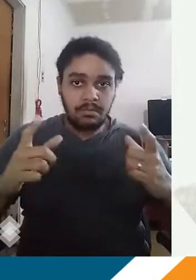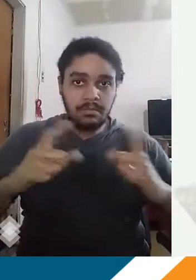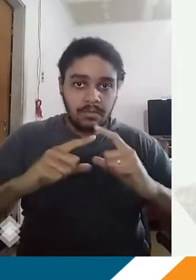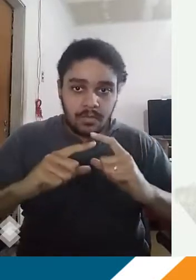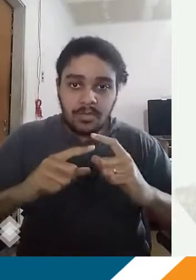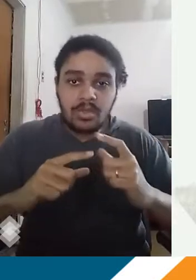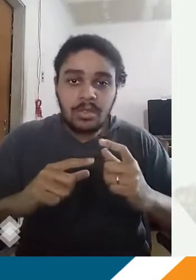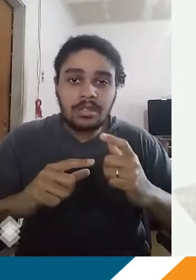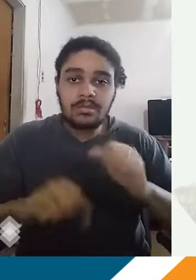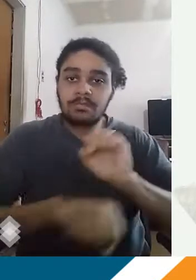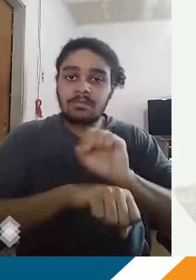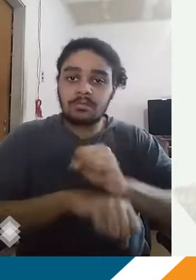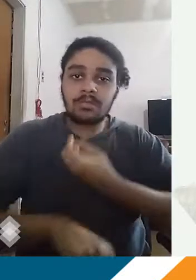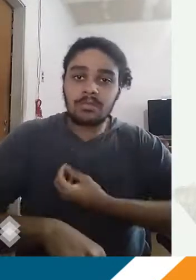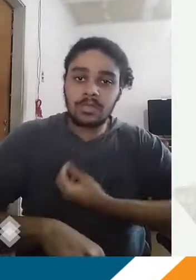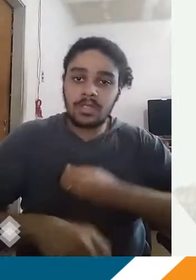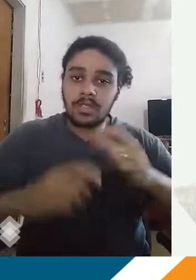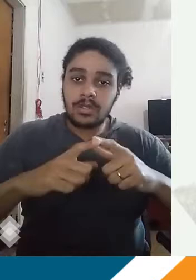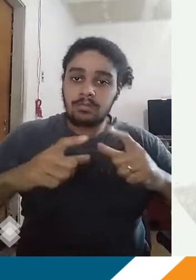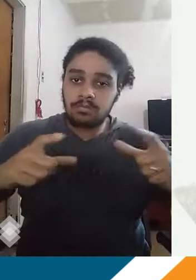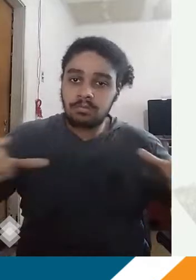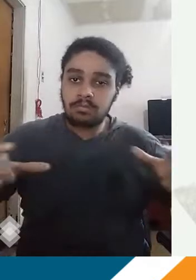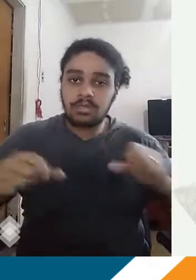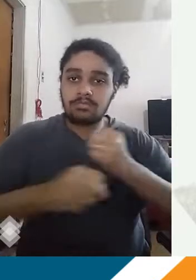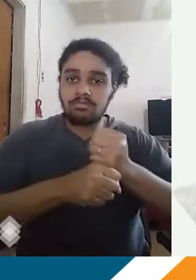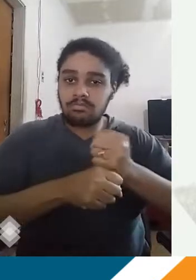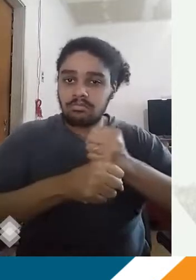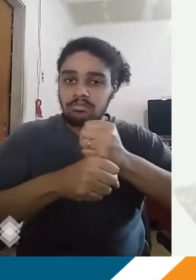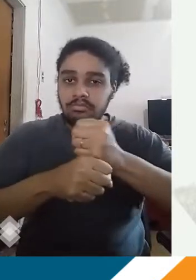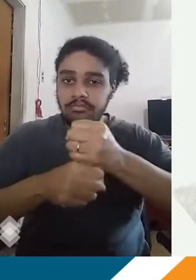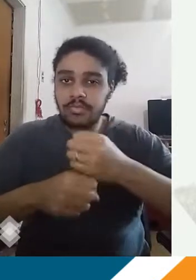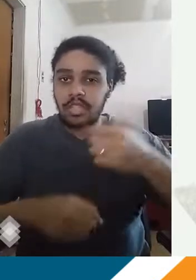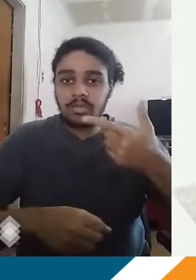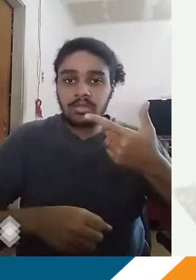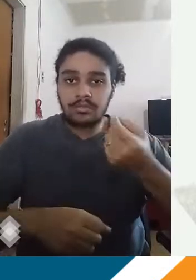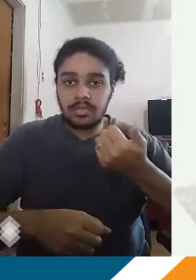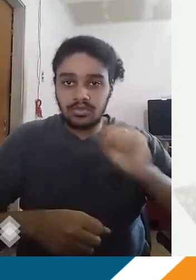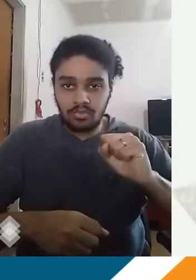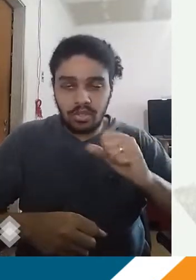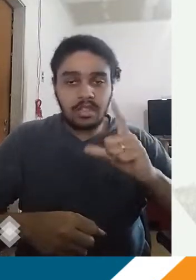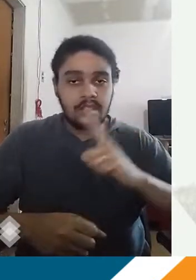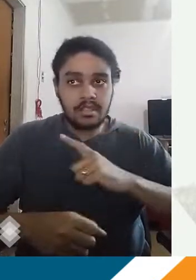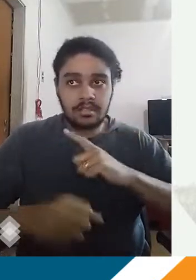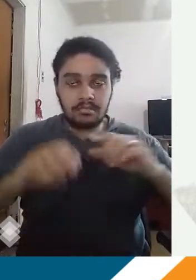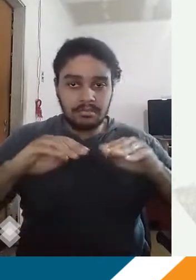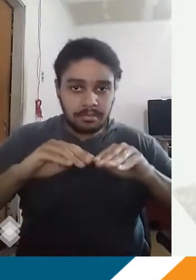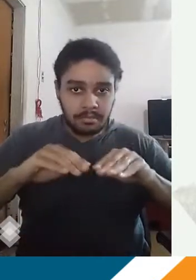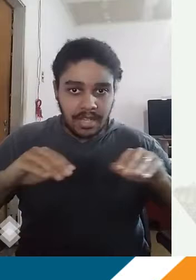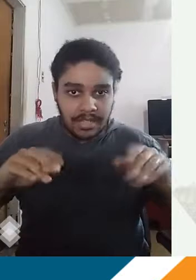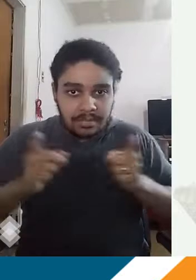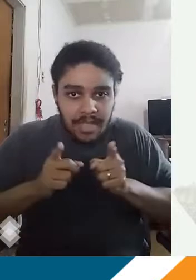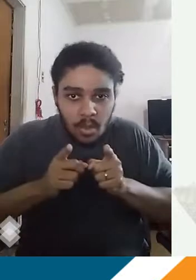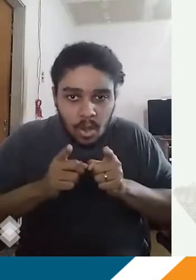uma reduzida expectativa de vida. E isso vai aumentar ao longo dos anos. Em 2018 teremos uma base